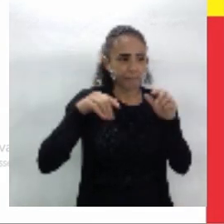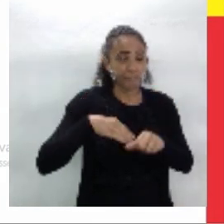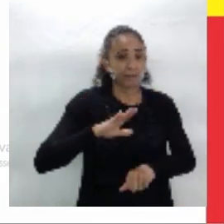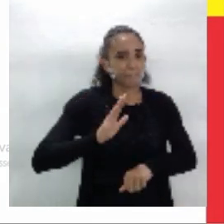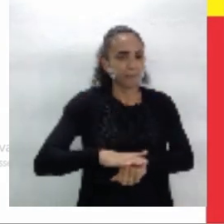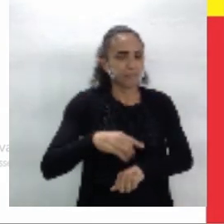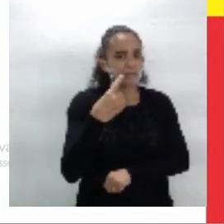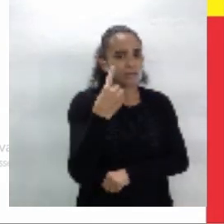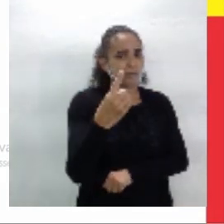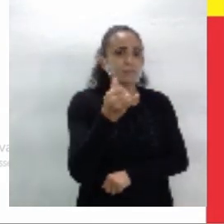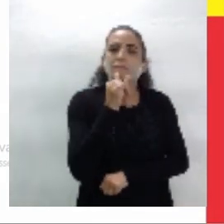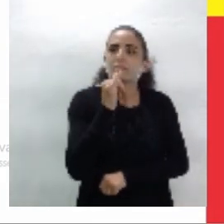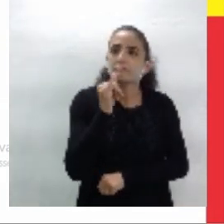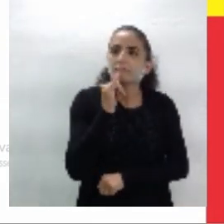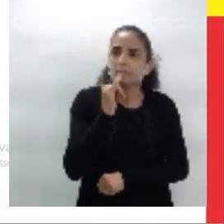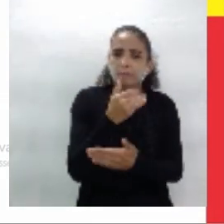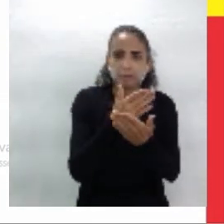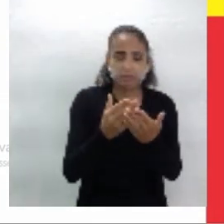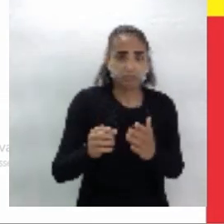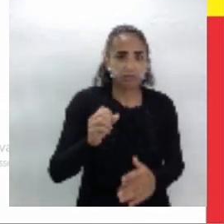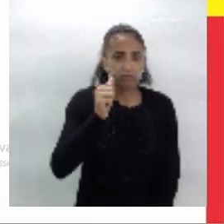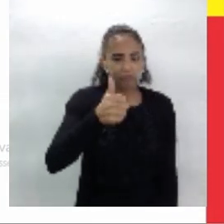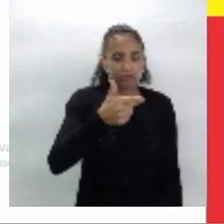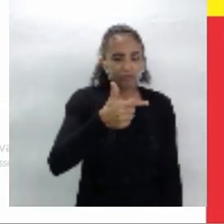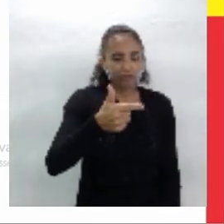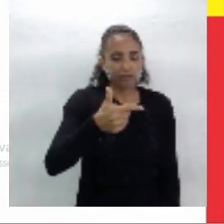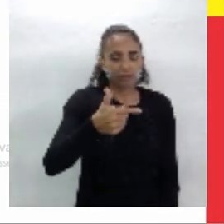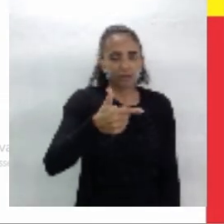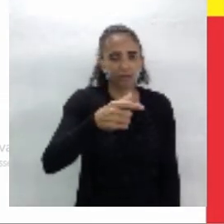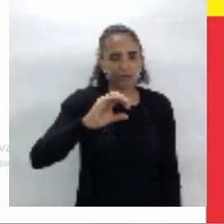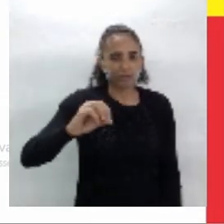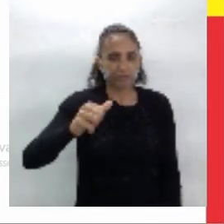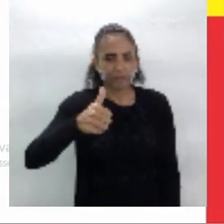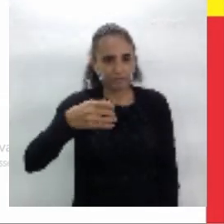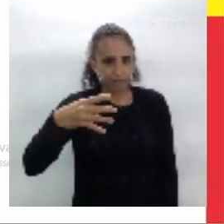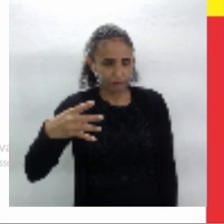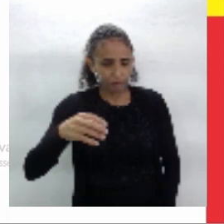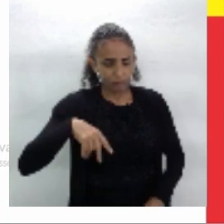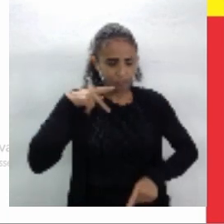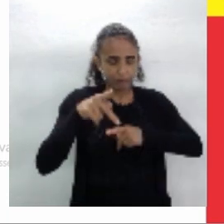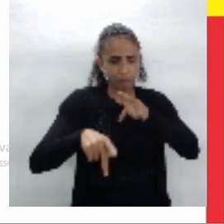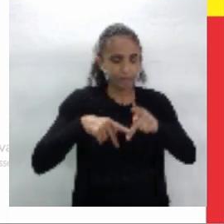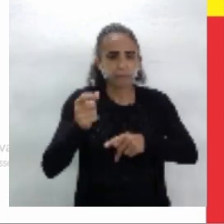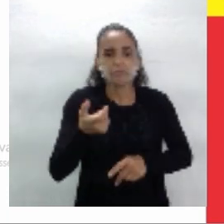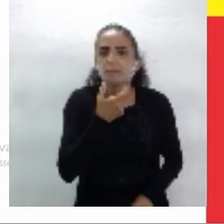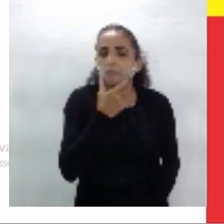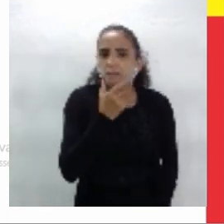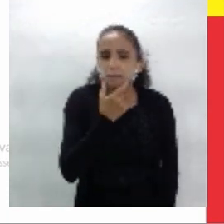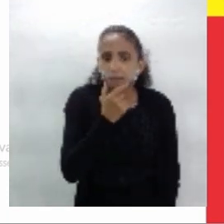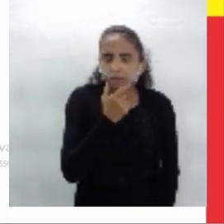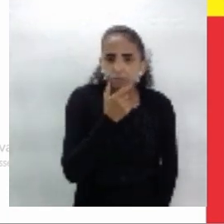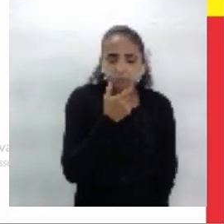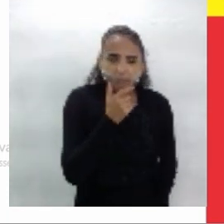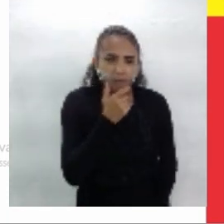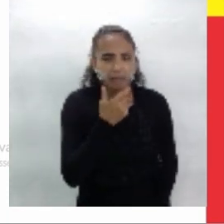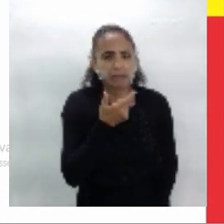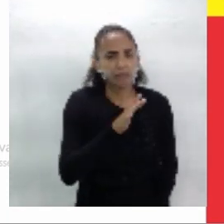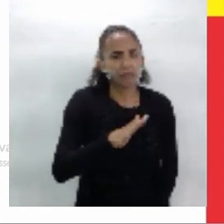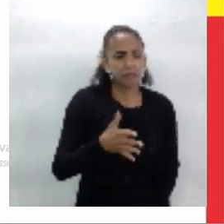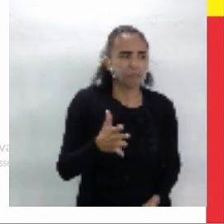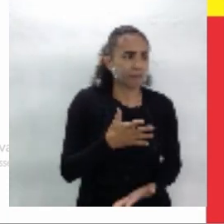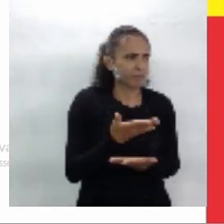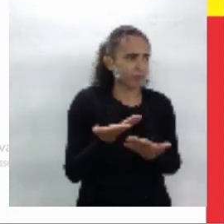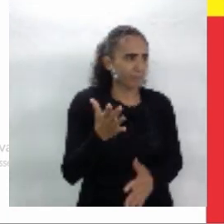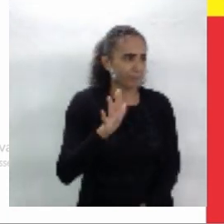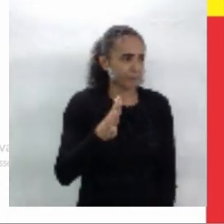um exemplo. Diz o seguinte, em 2014, a população dos Estados Unidos era aproximadamente... Que número é